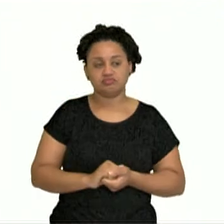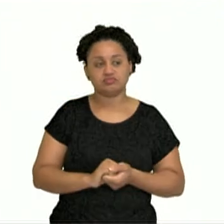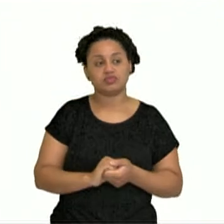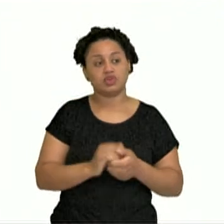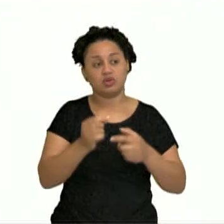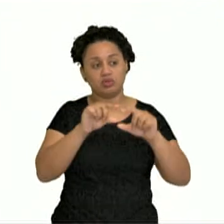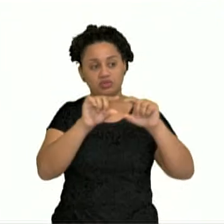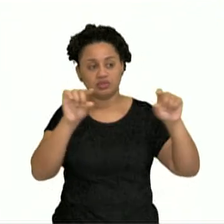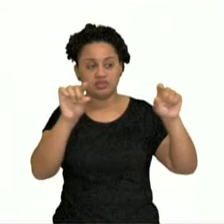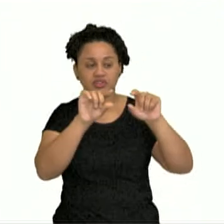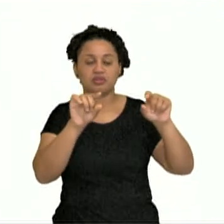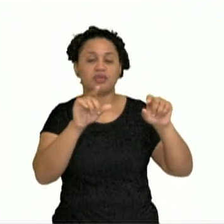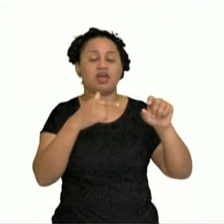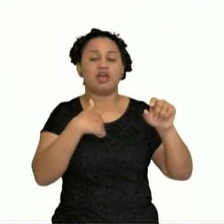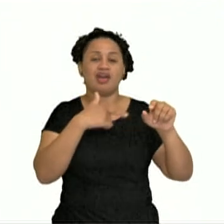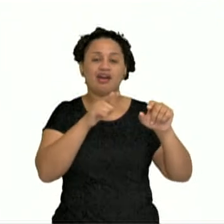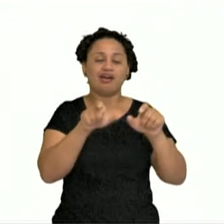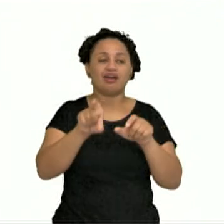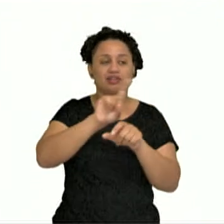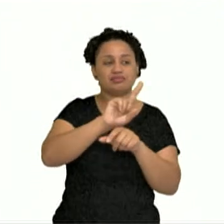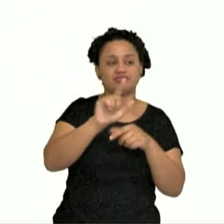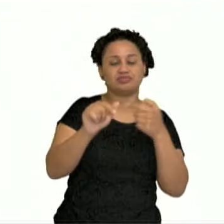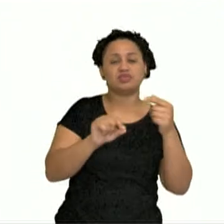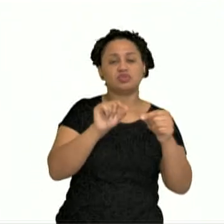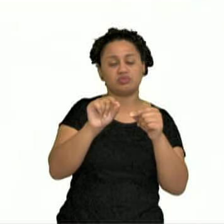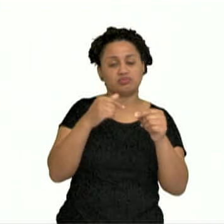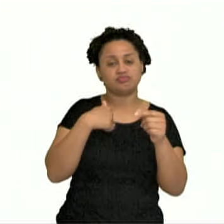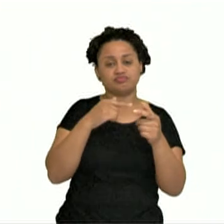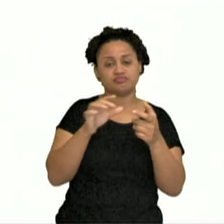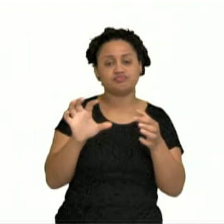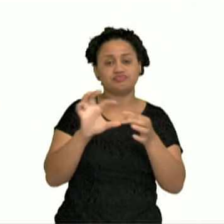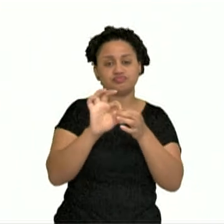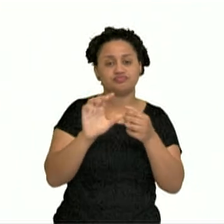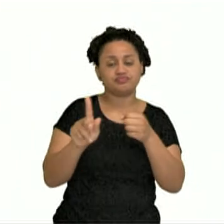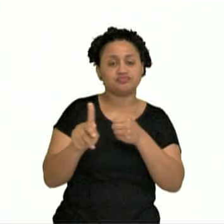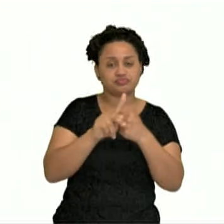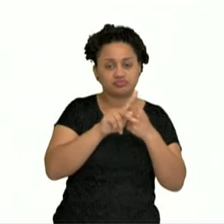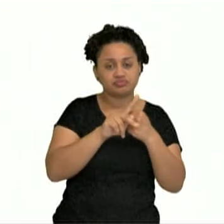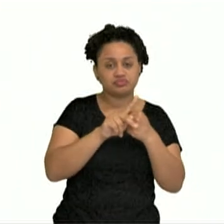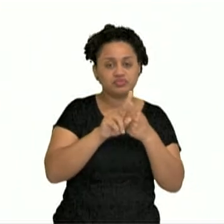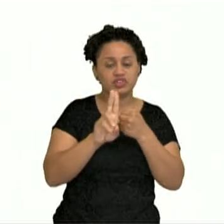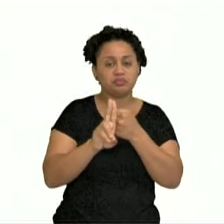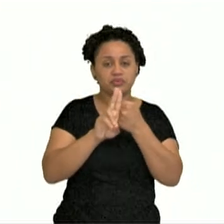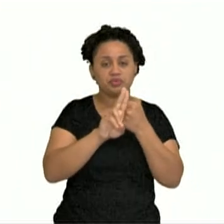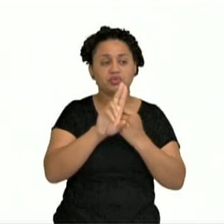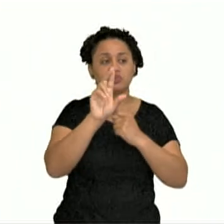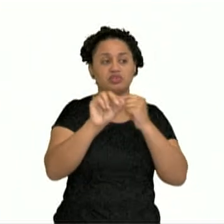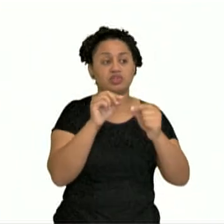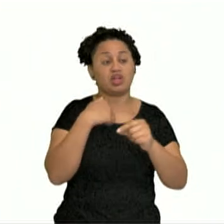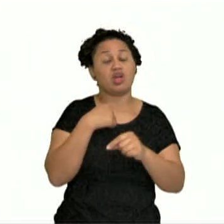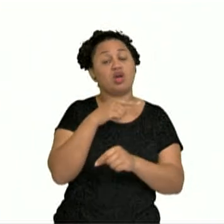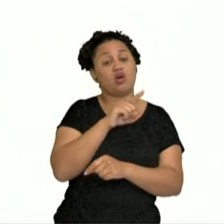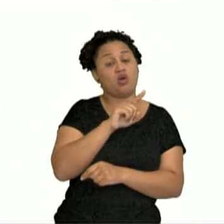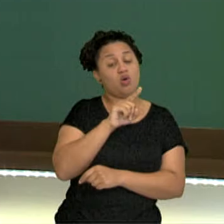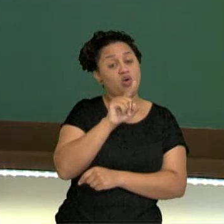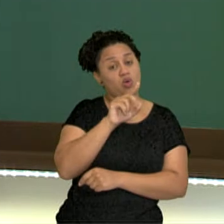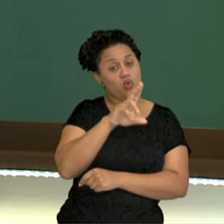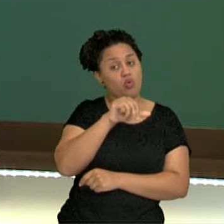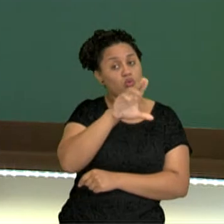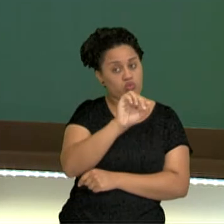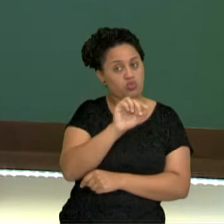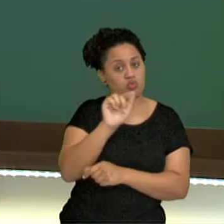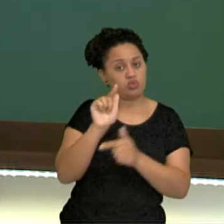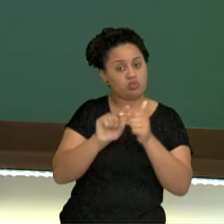Uno de los problemas de Alba es que no sabes decir la verdad. Um dos problemas da Alba é que ela não sabe dizer a verdade. Nesse caso,